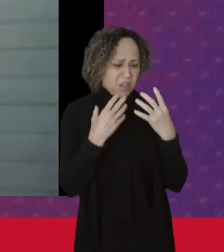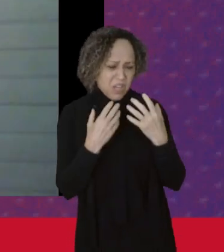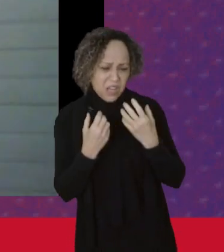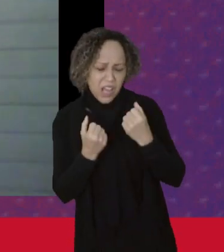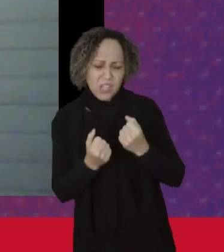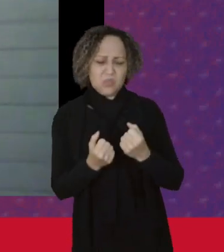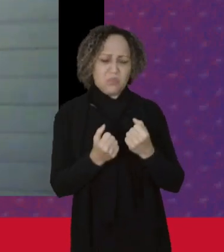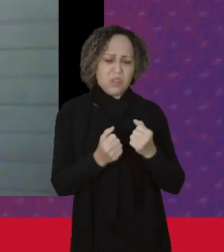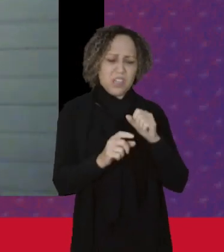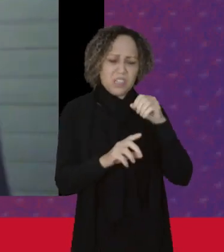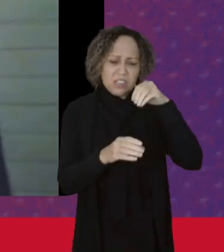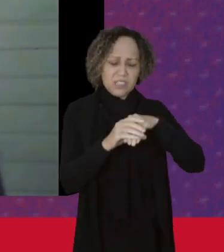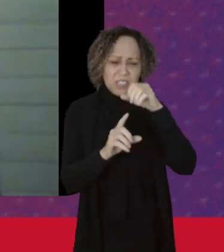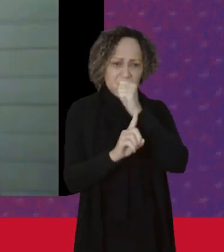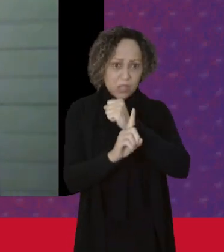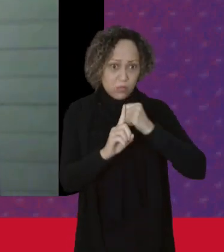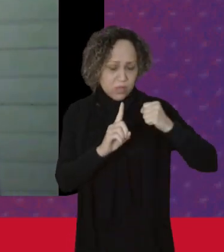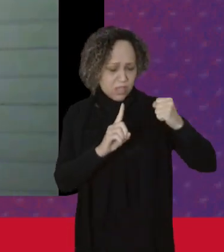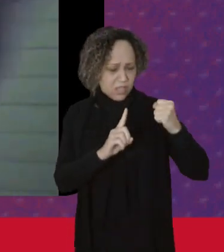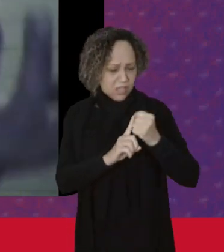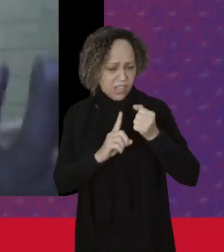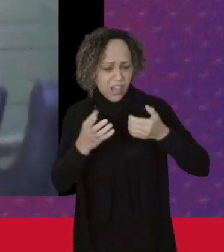socialmente nessa interlocução,